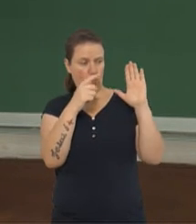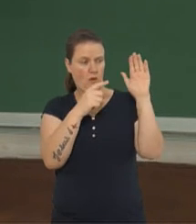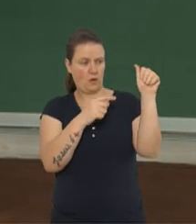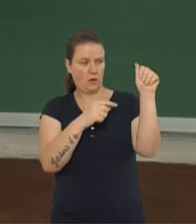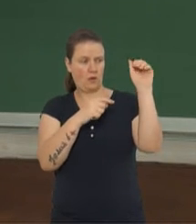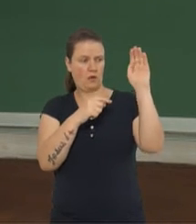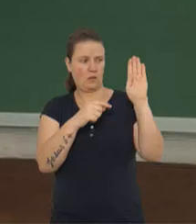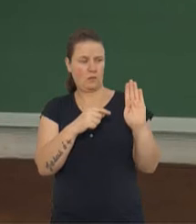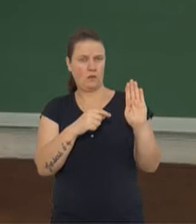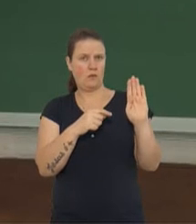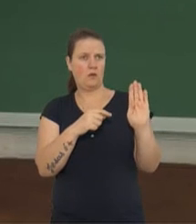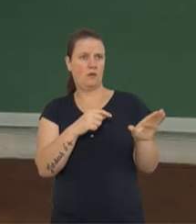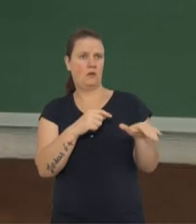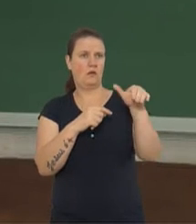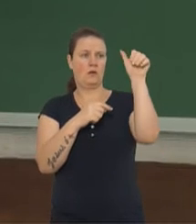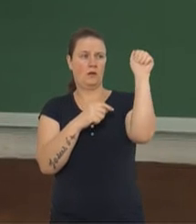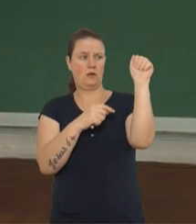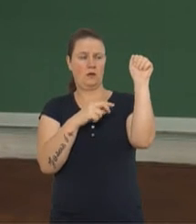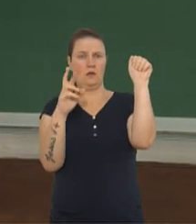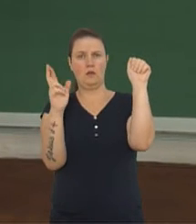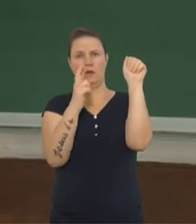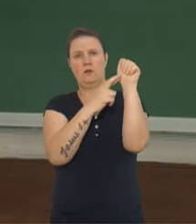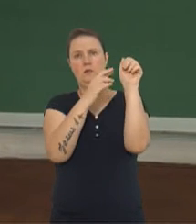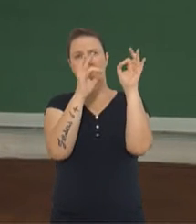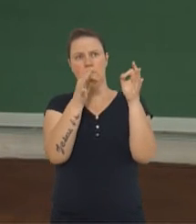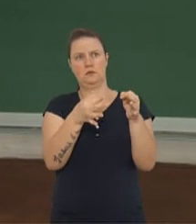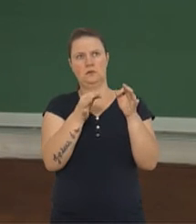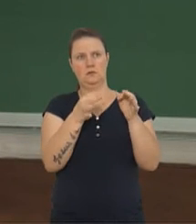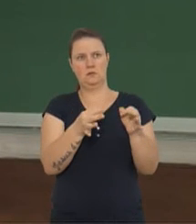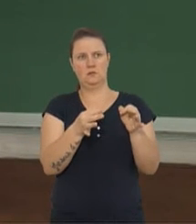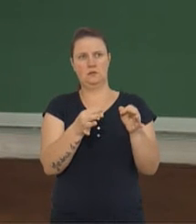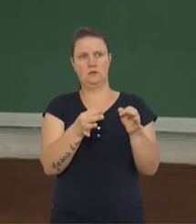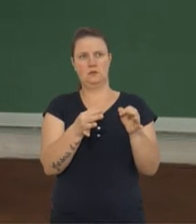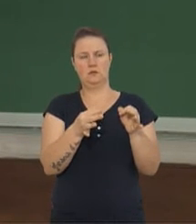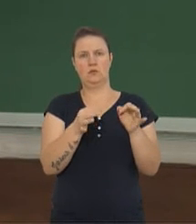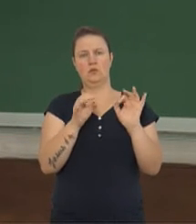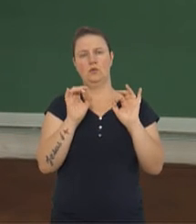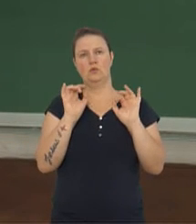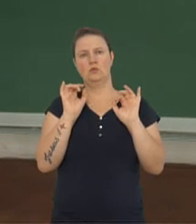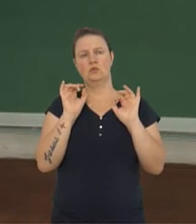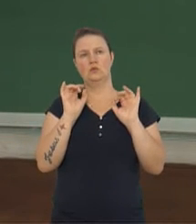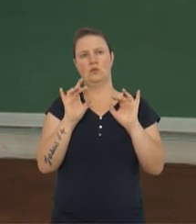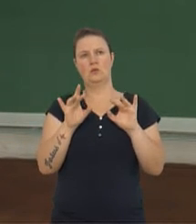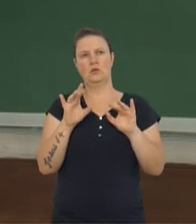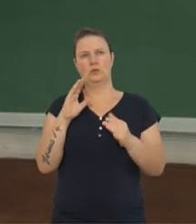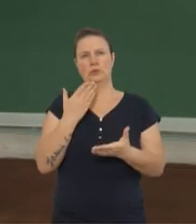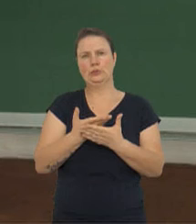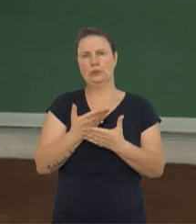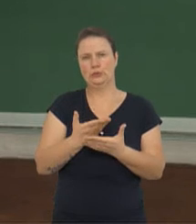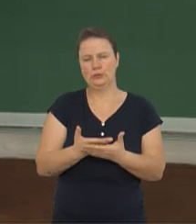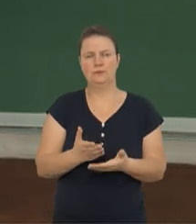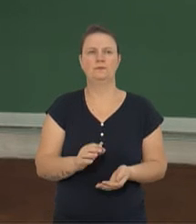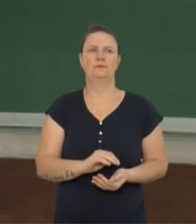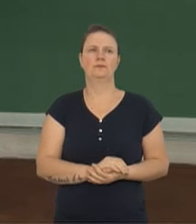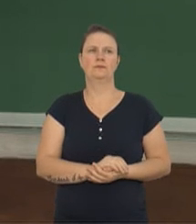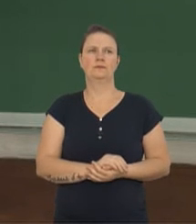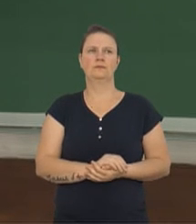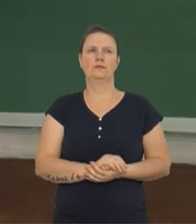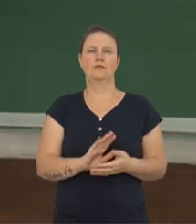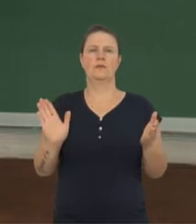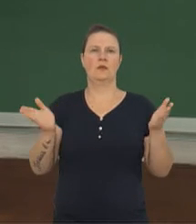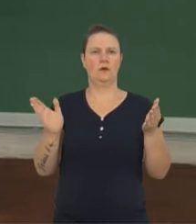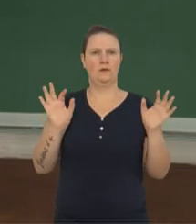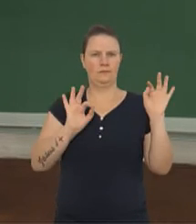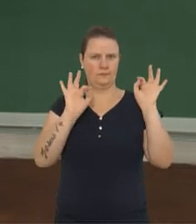ali, justamente a letra A. Solo estou estudando. Ficou ainda um pouquinho complicado? Vamos ao esqueminha aqui que